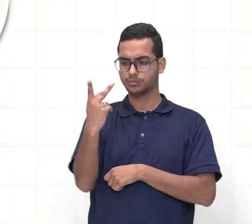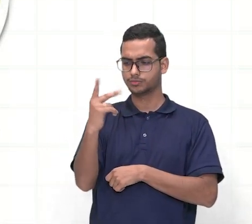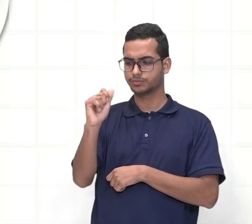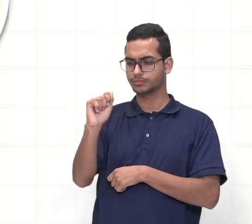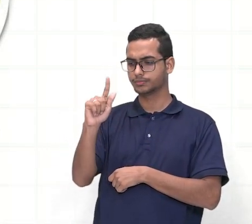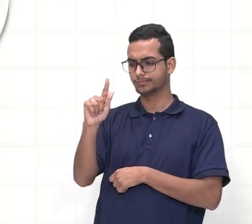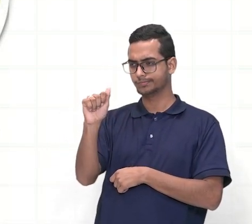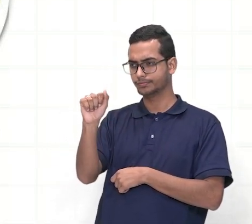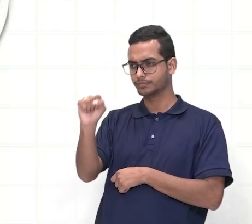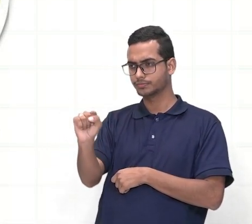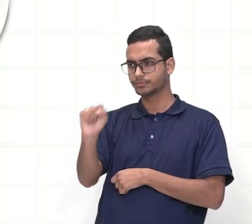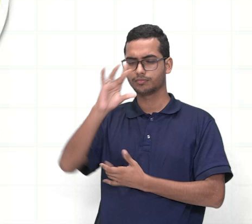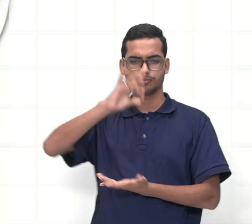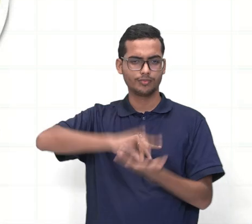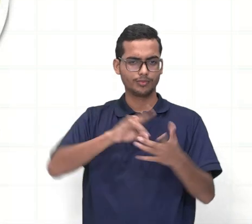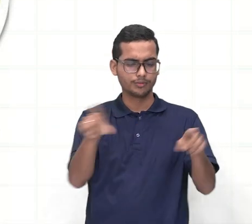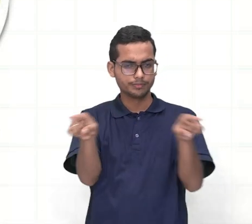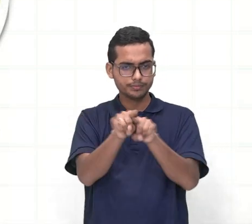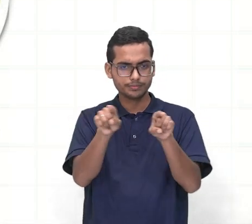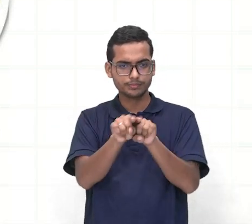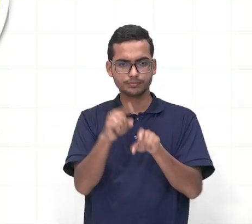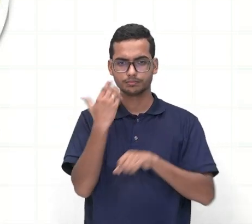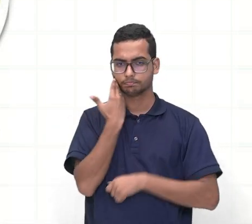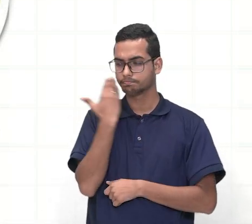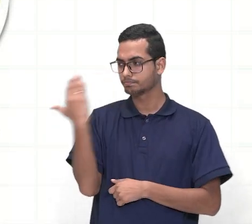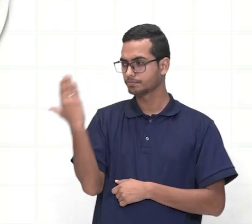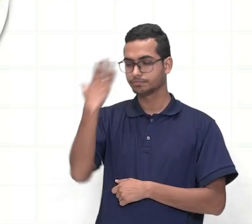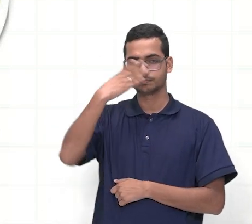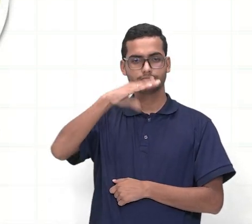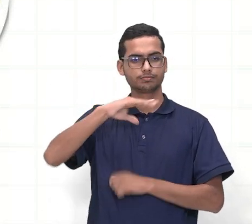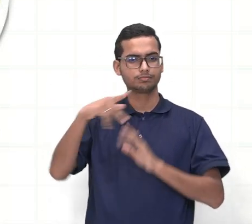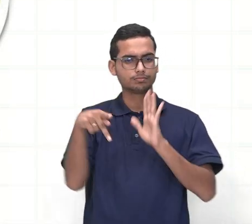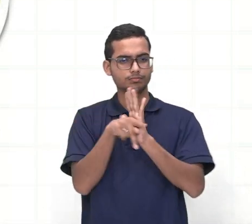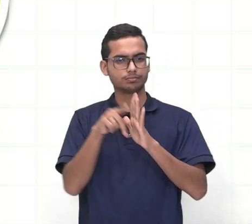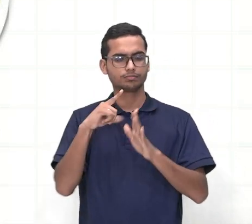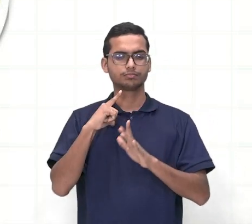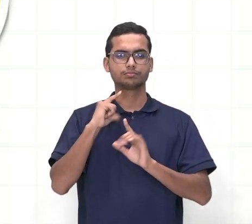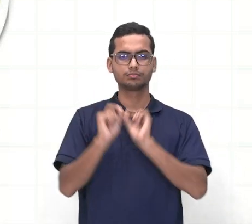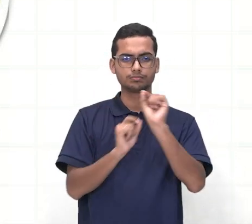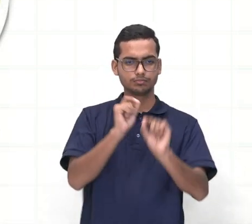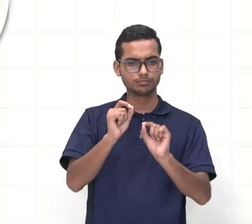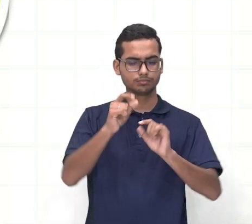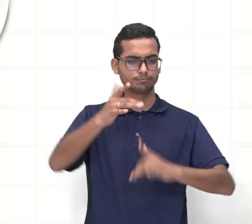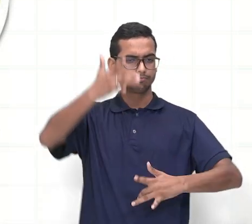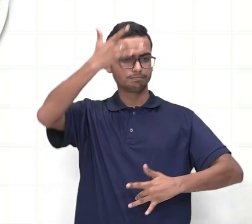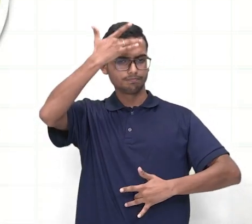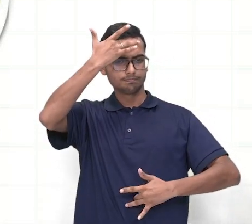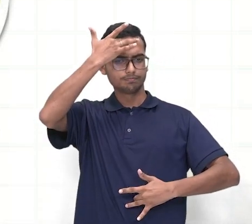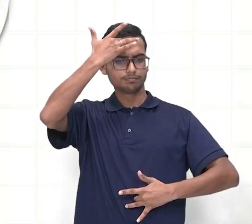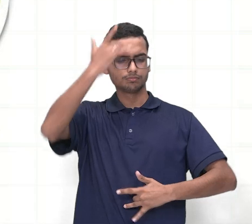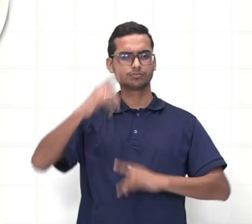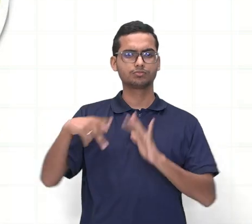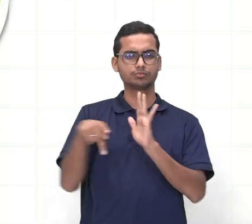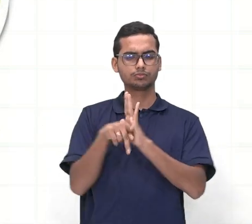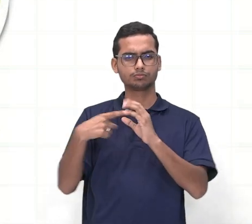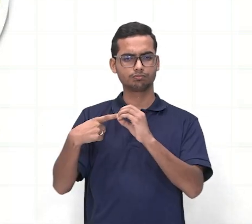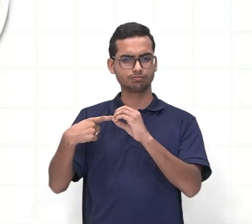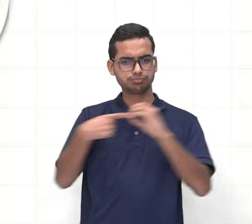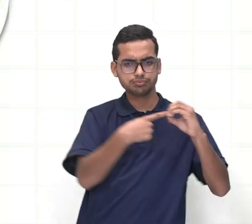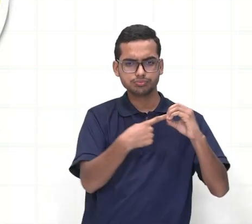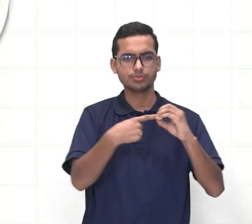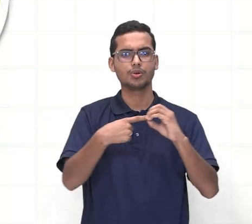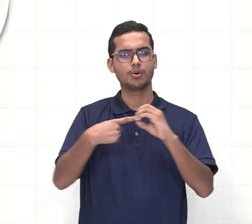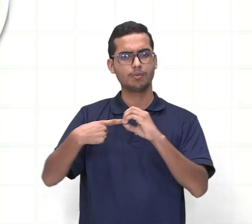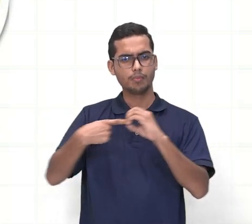o Anófeles, ele faz a transmissão de um protozoário, que é o